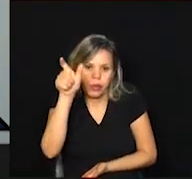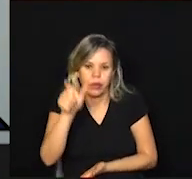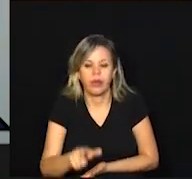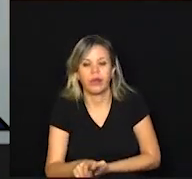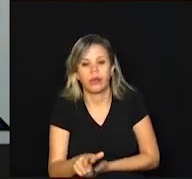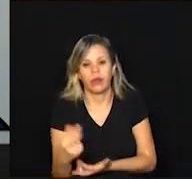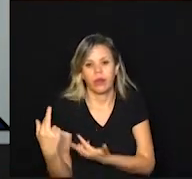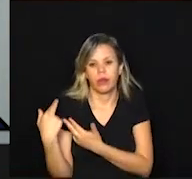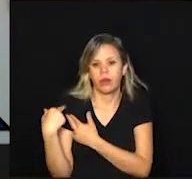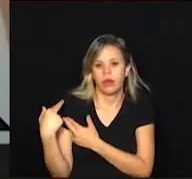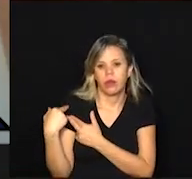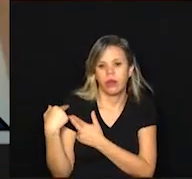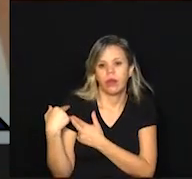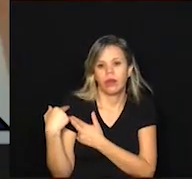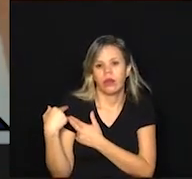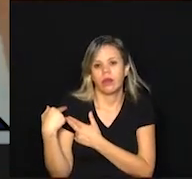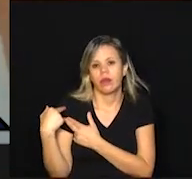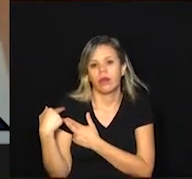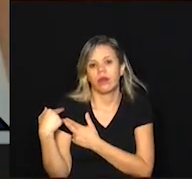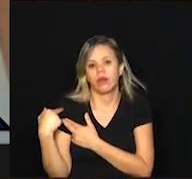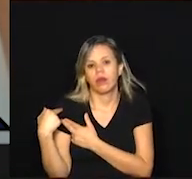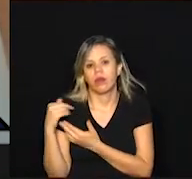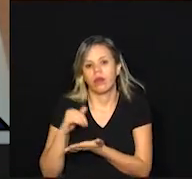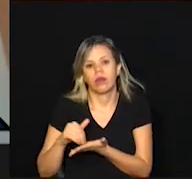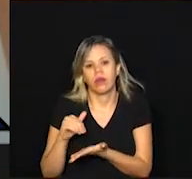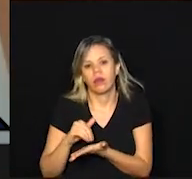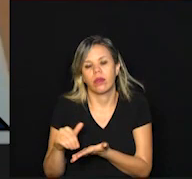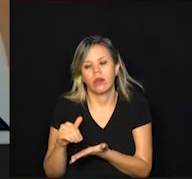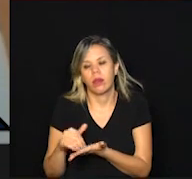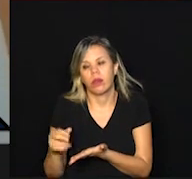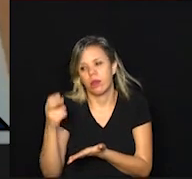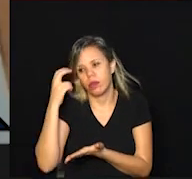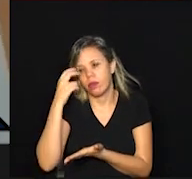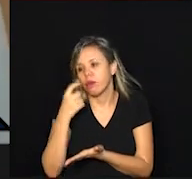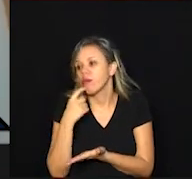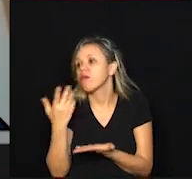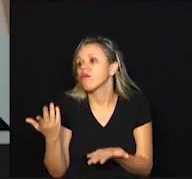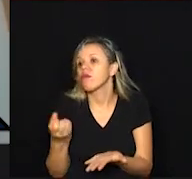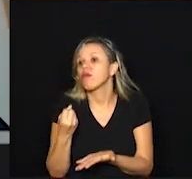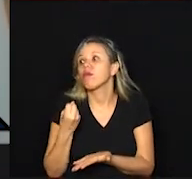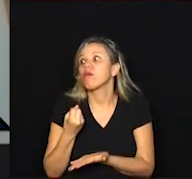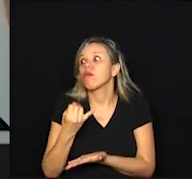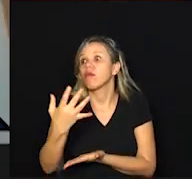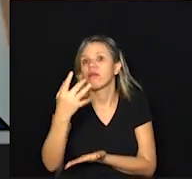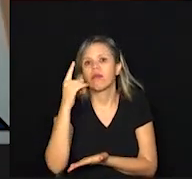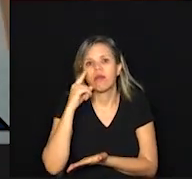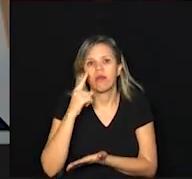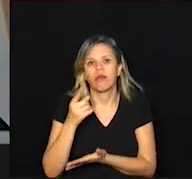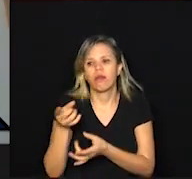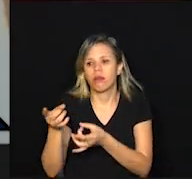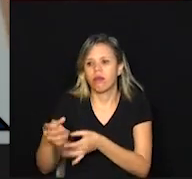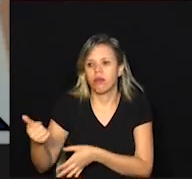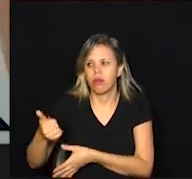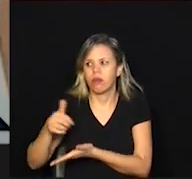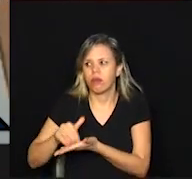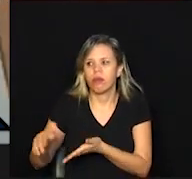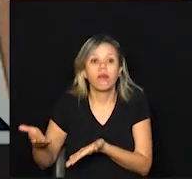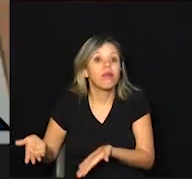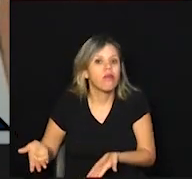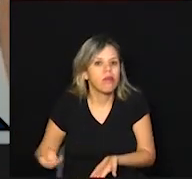que responda pela essa pasta na cidade de Campinas Com quantos dias se passaram da renúncia da 1ª